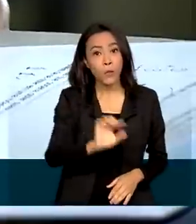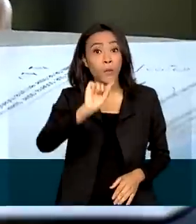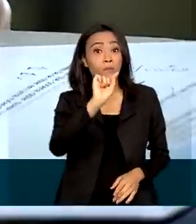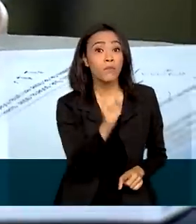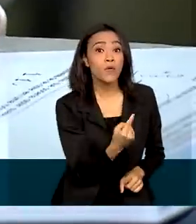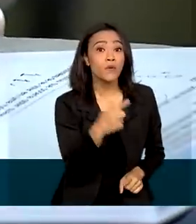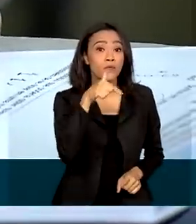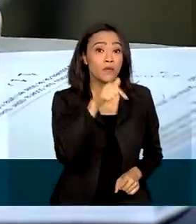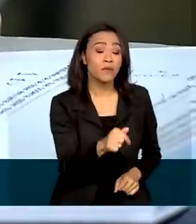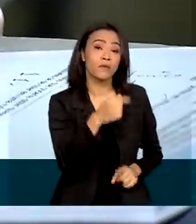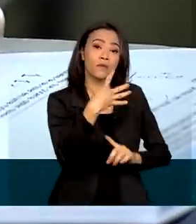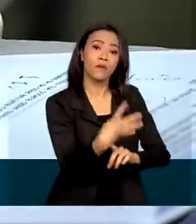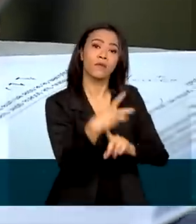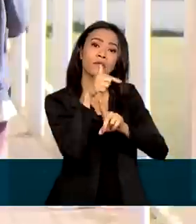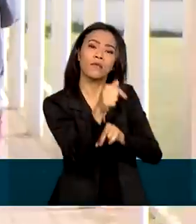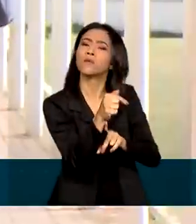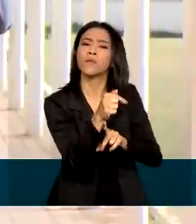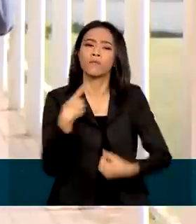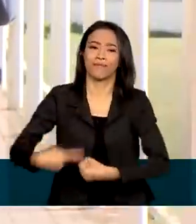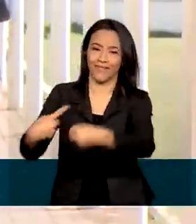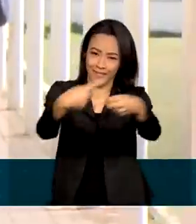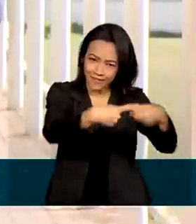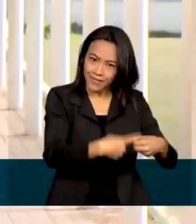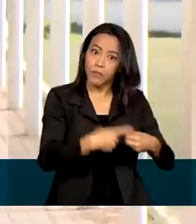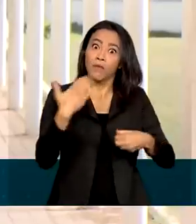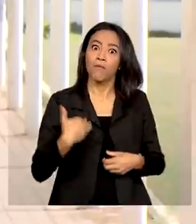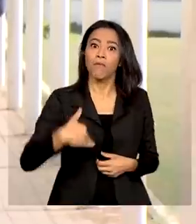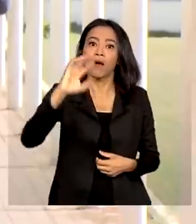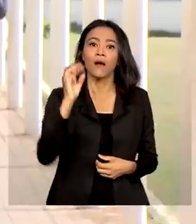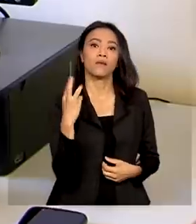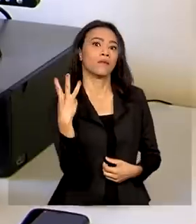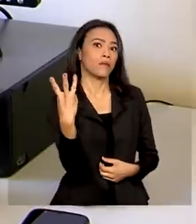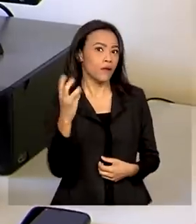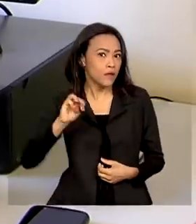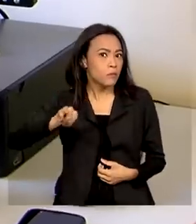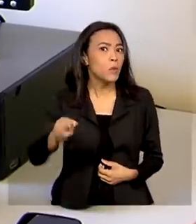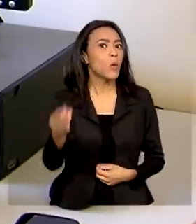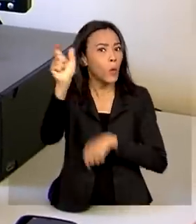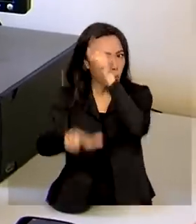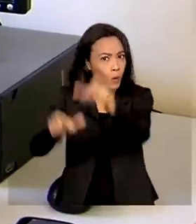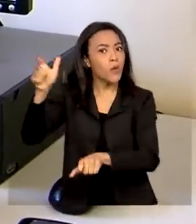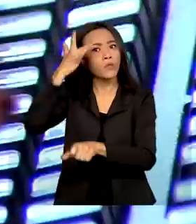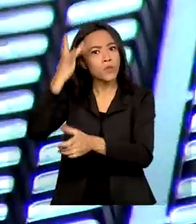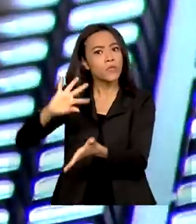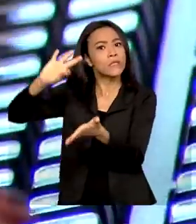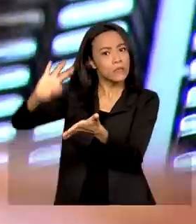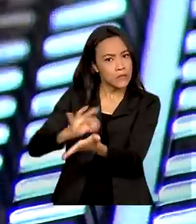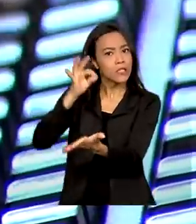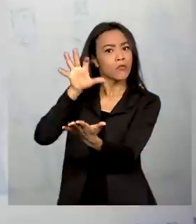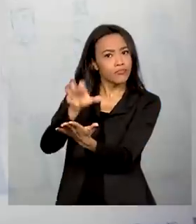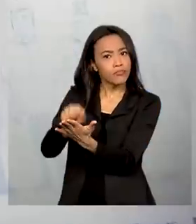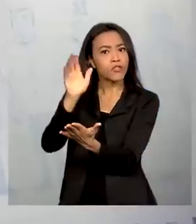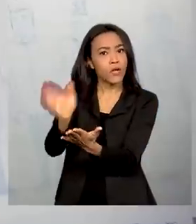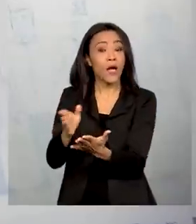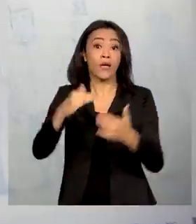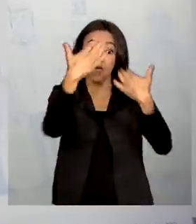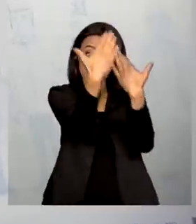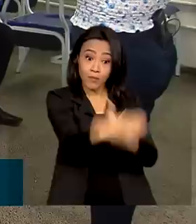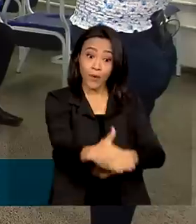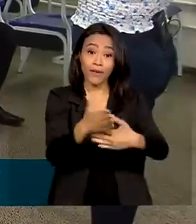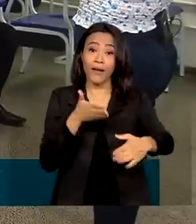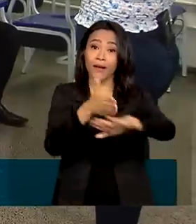.747 municípios. Mais de 3 milhões de pessoas se inscreveram e as provas foram